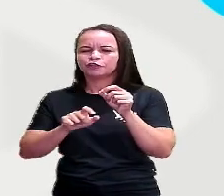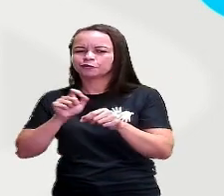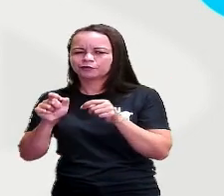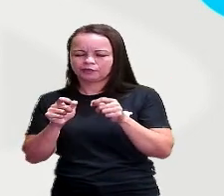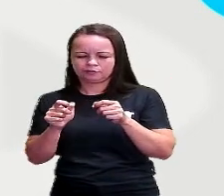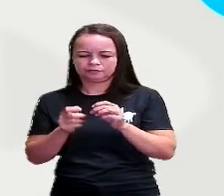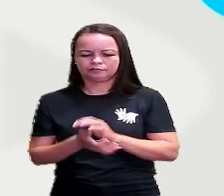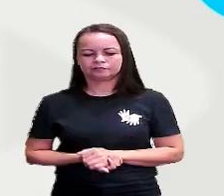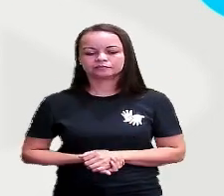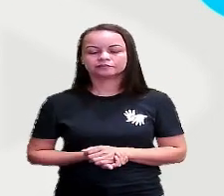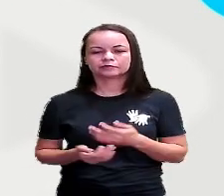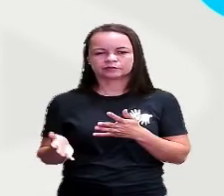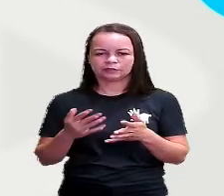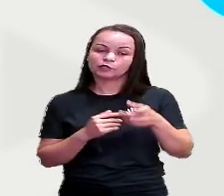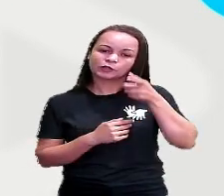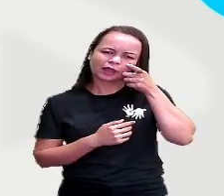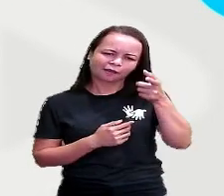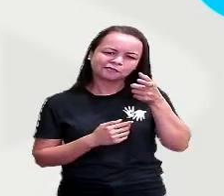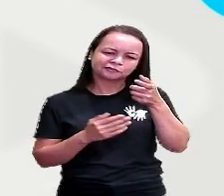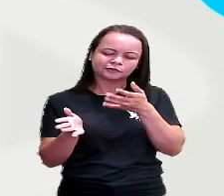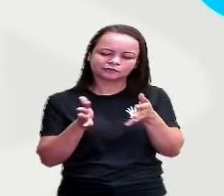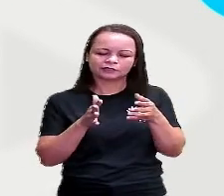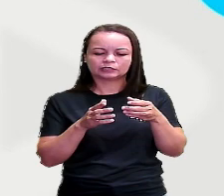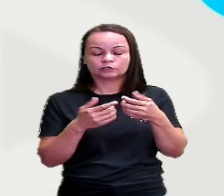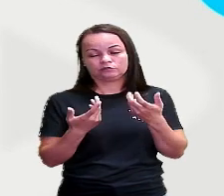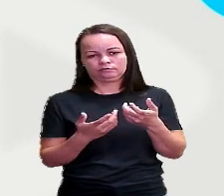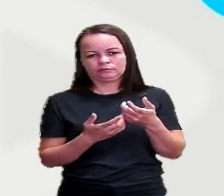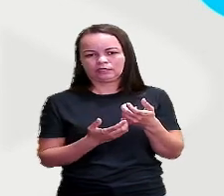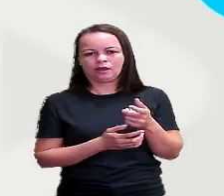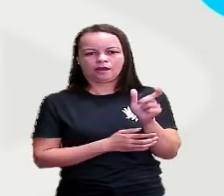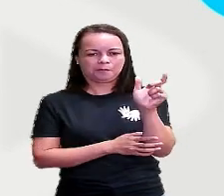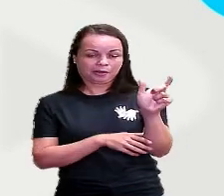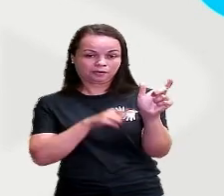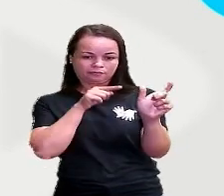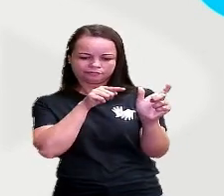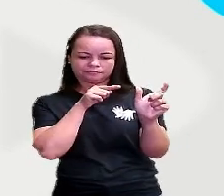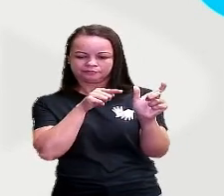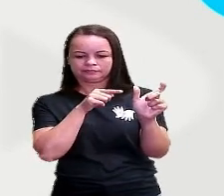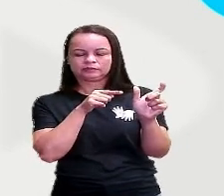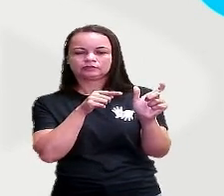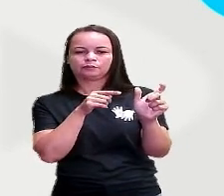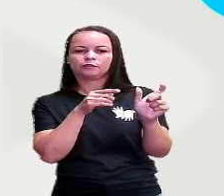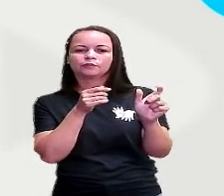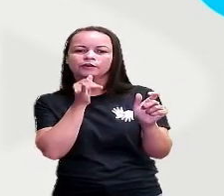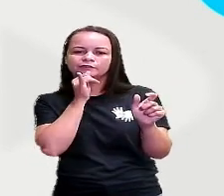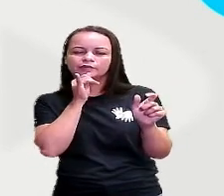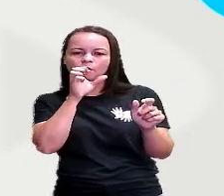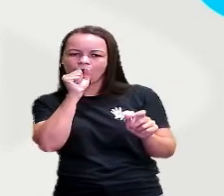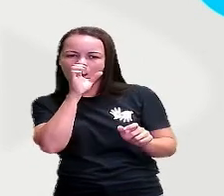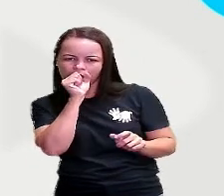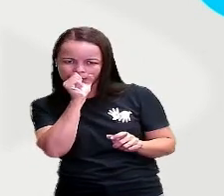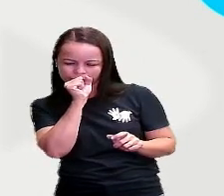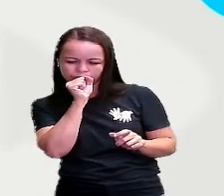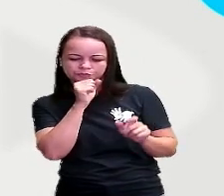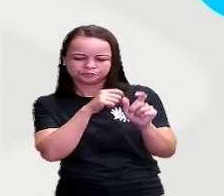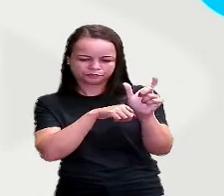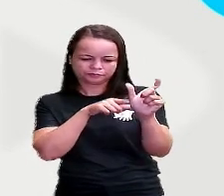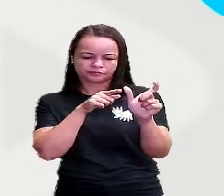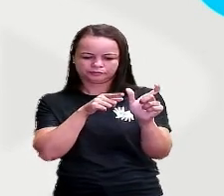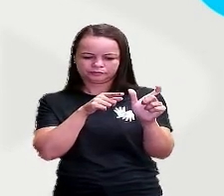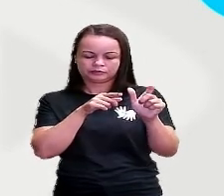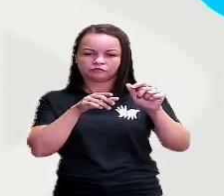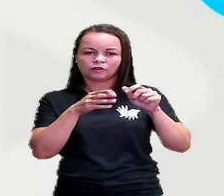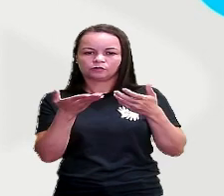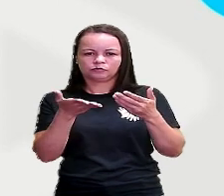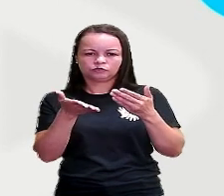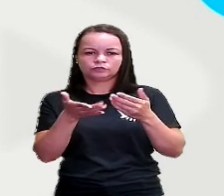Um jeitinho assim bastante interessante, né? Então a gente vai pegar a palavra, por exemplo, laranja. Nós vamos,